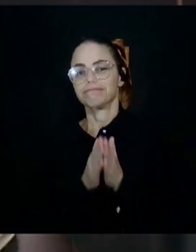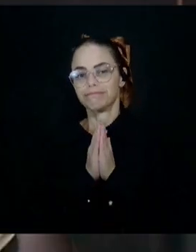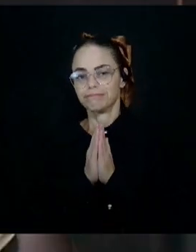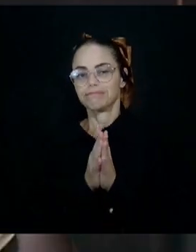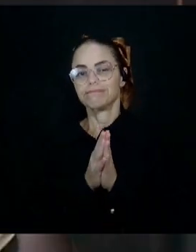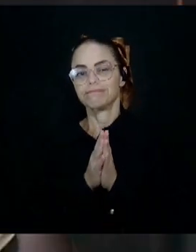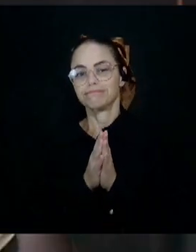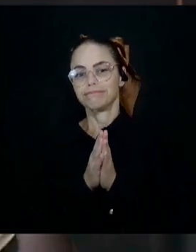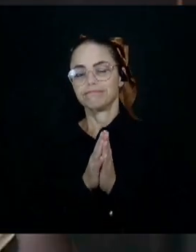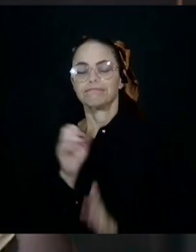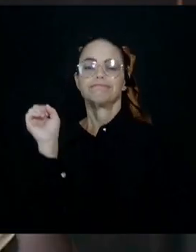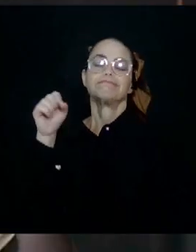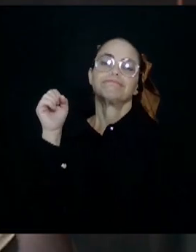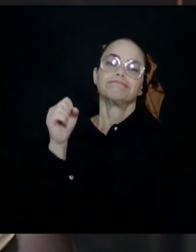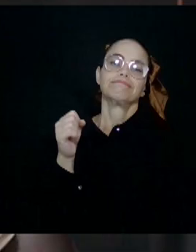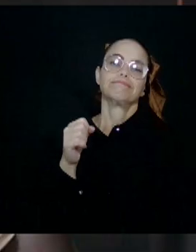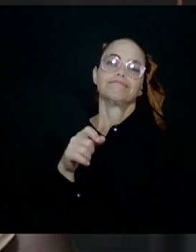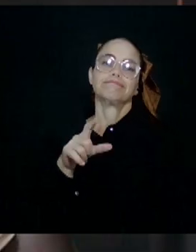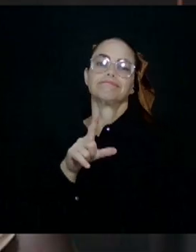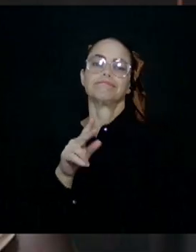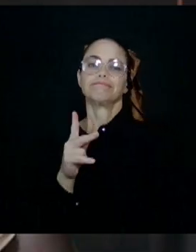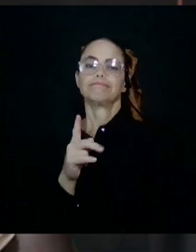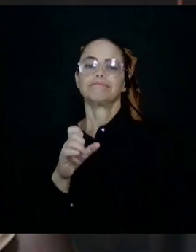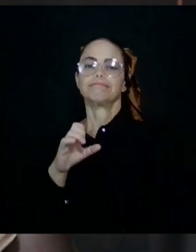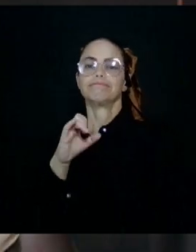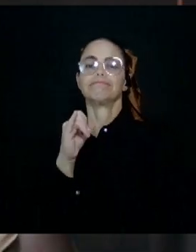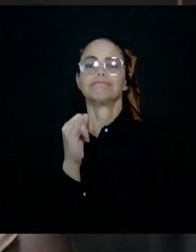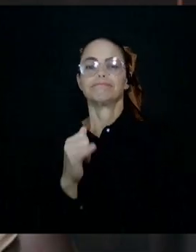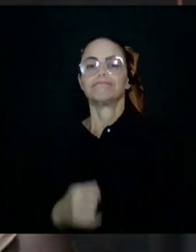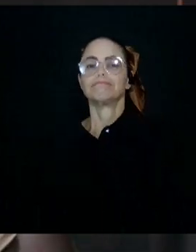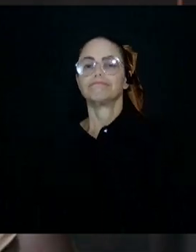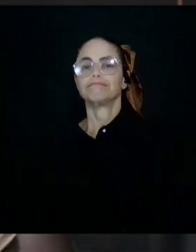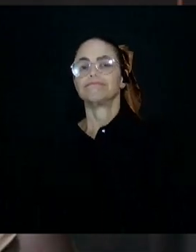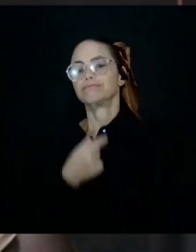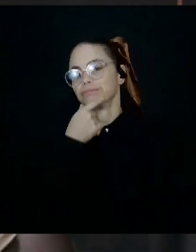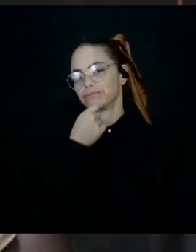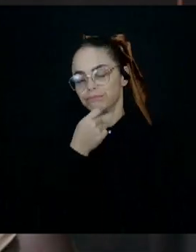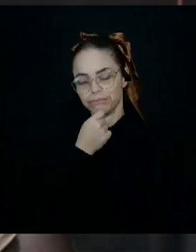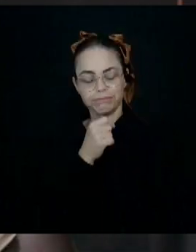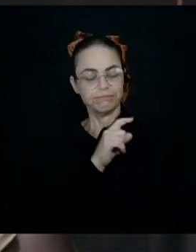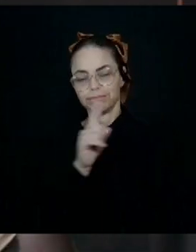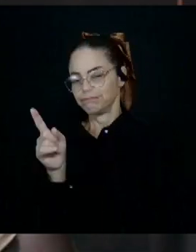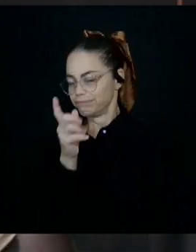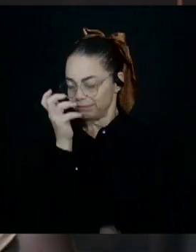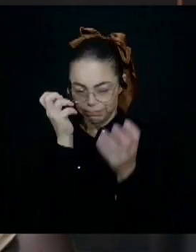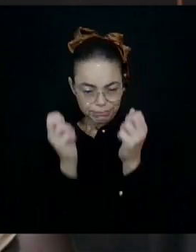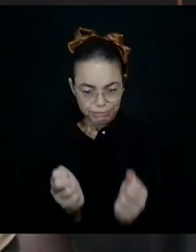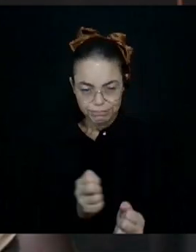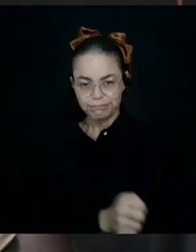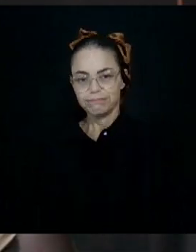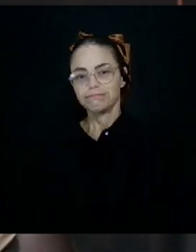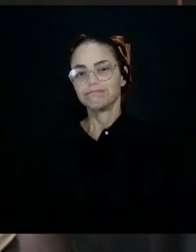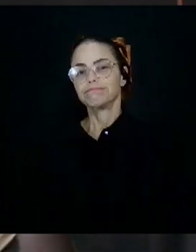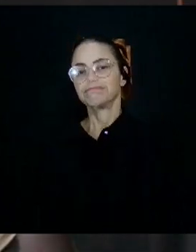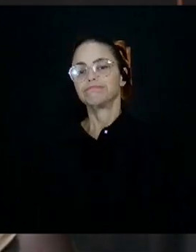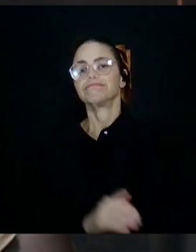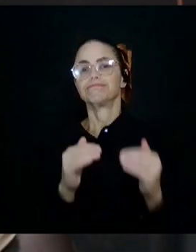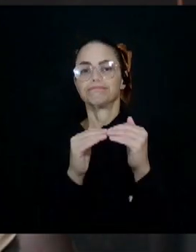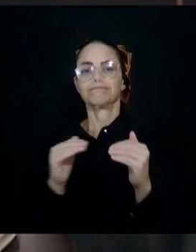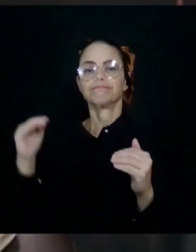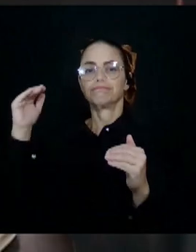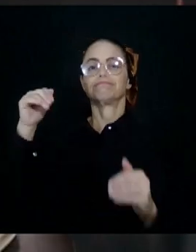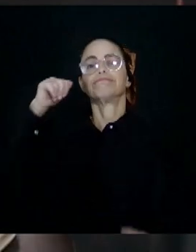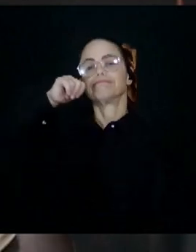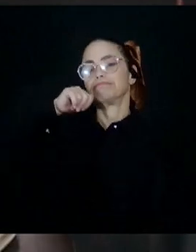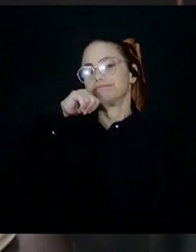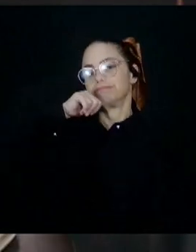Lute falou, né, no começo da fala dele, sobre os homens não aceitarem, né, as mulheres nessa posição feminina de